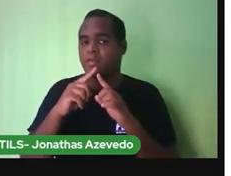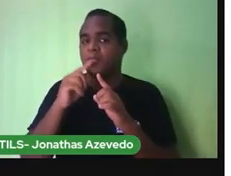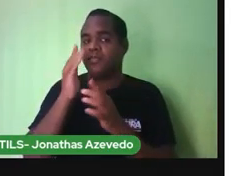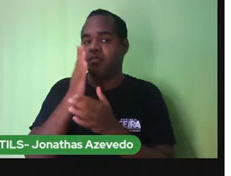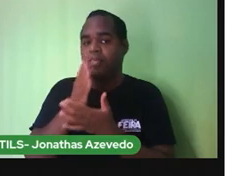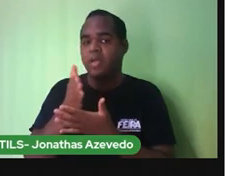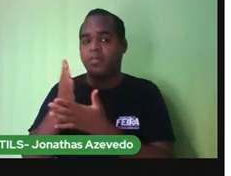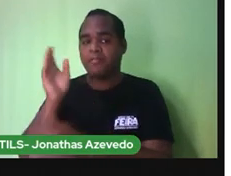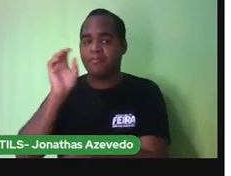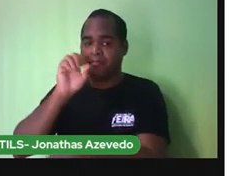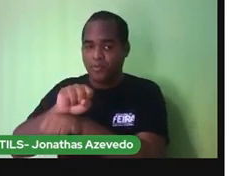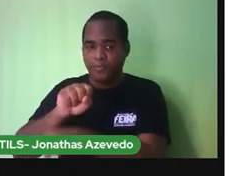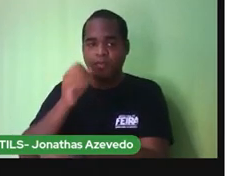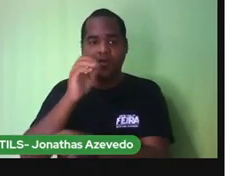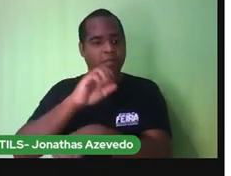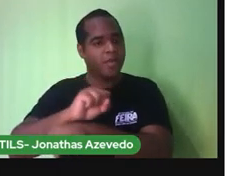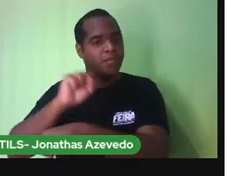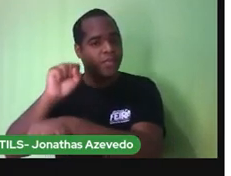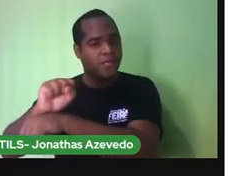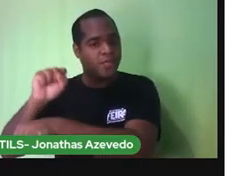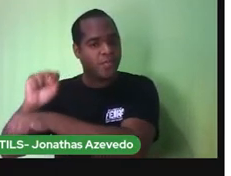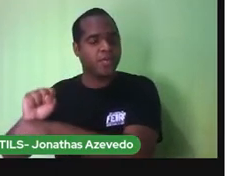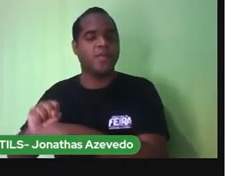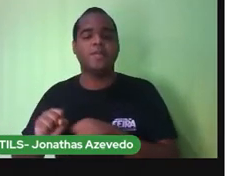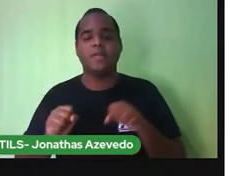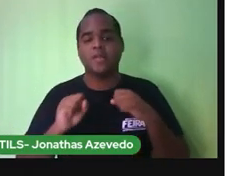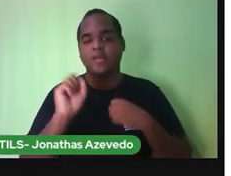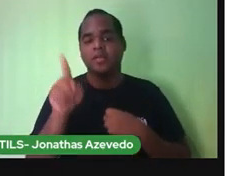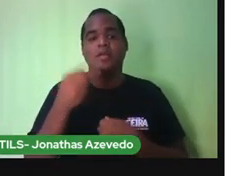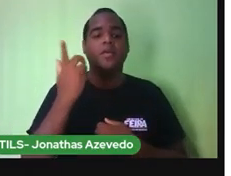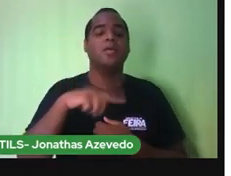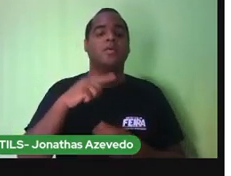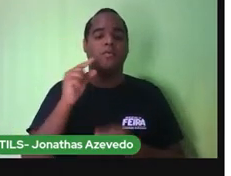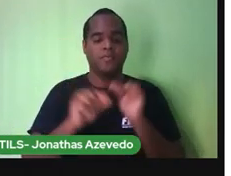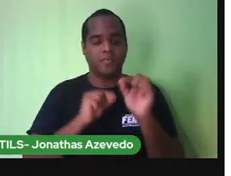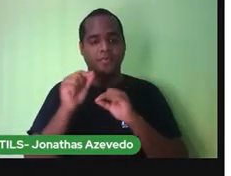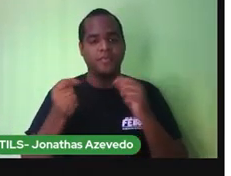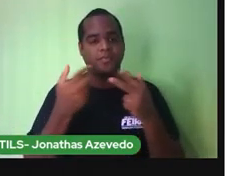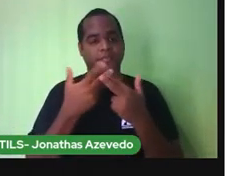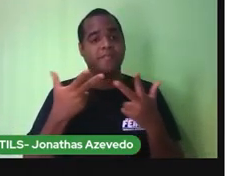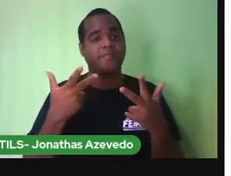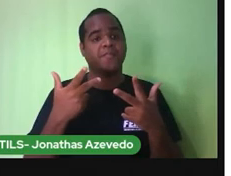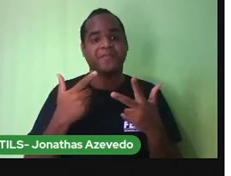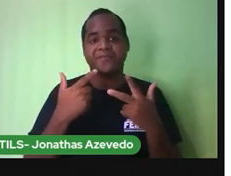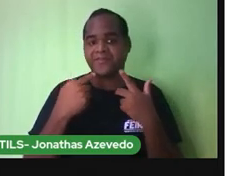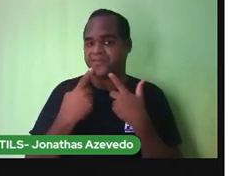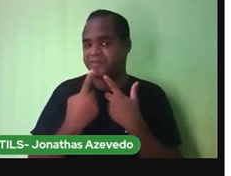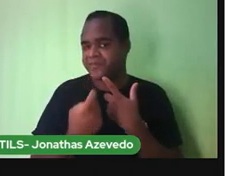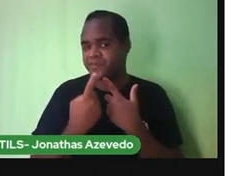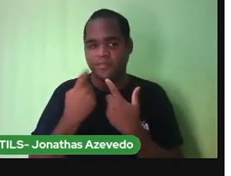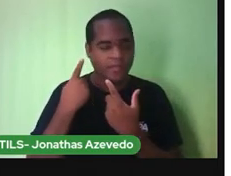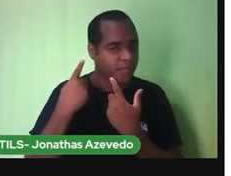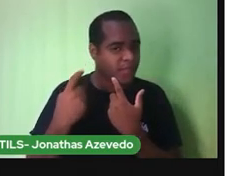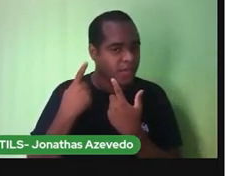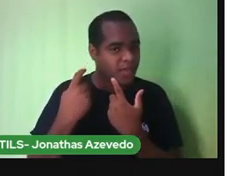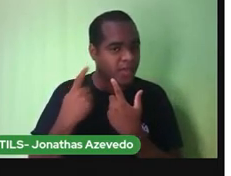pausadamente a gente consegue ouvir a sílaba certinho